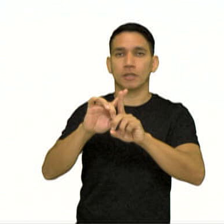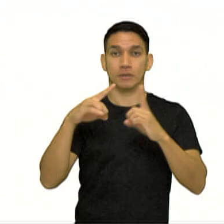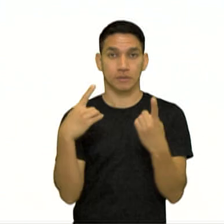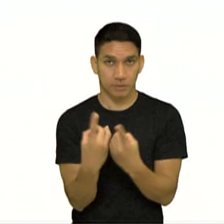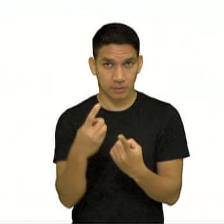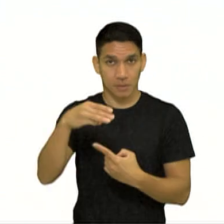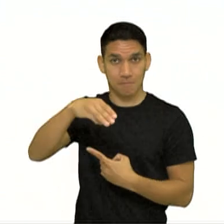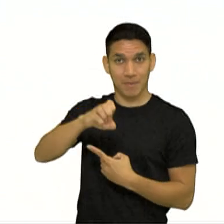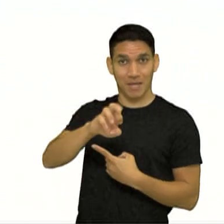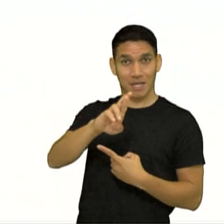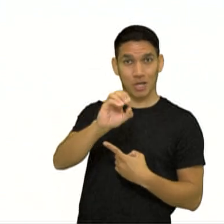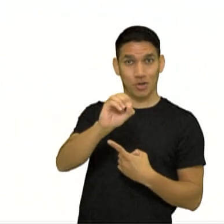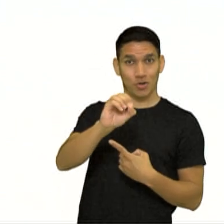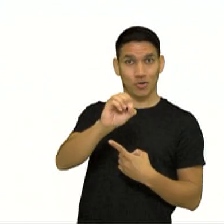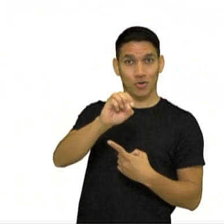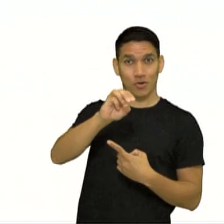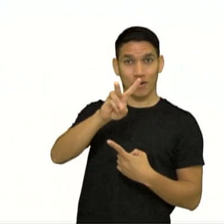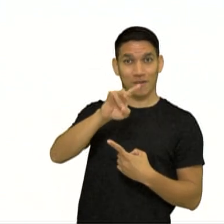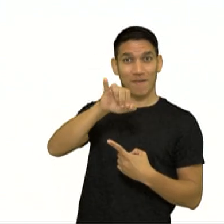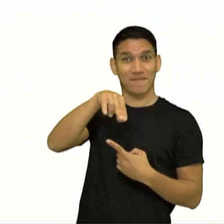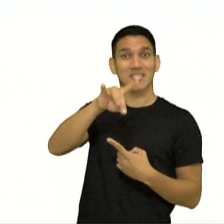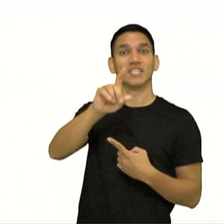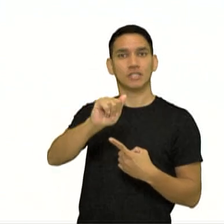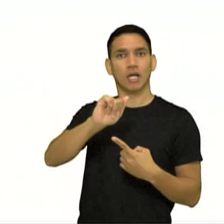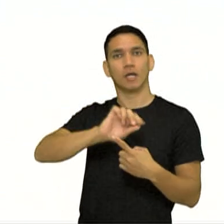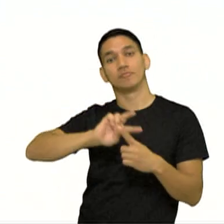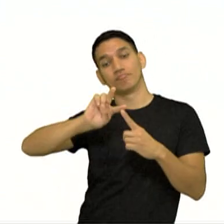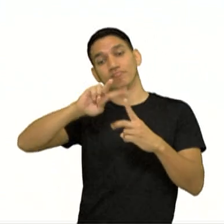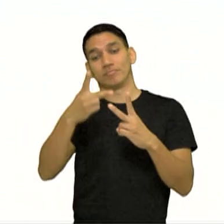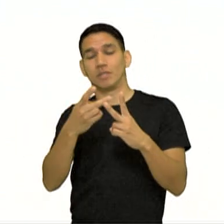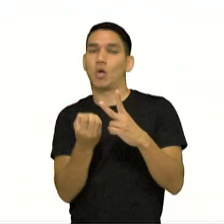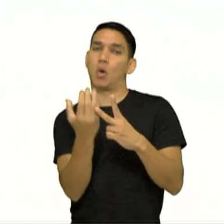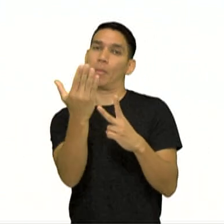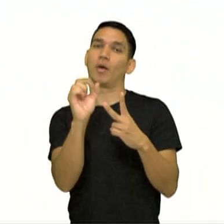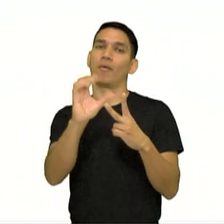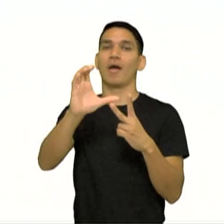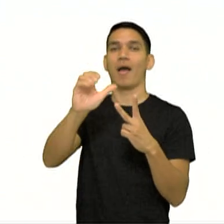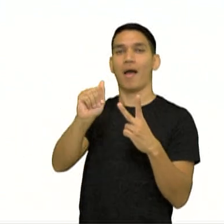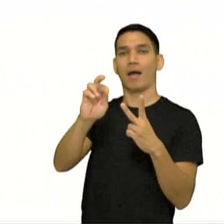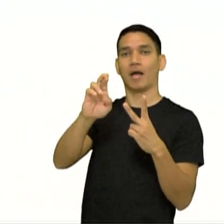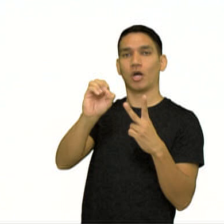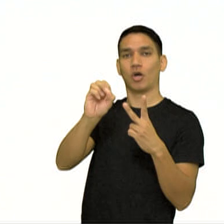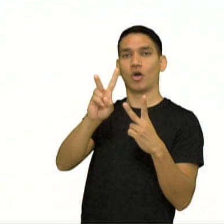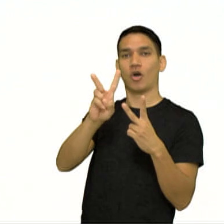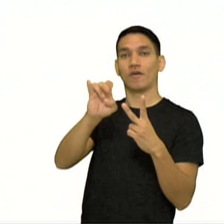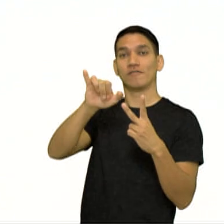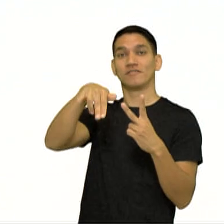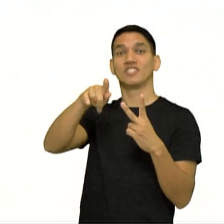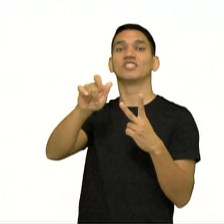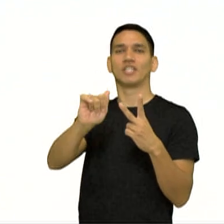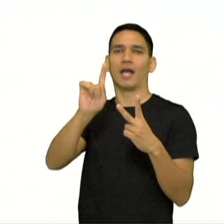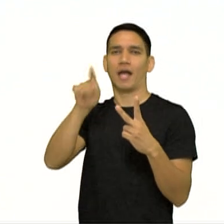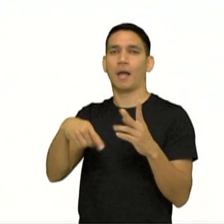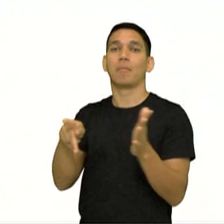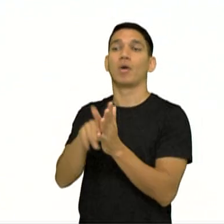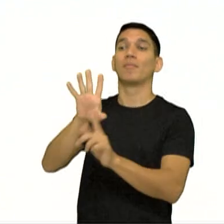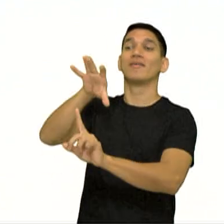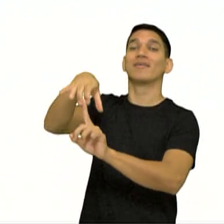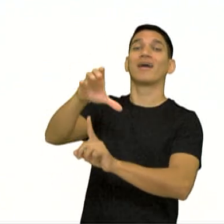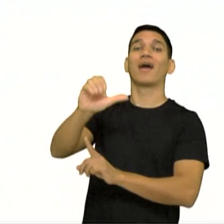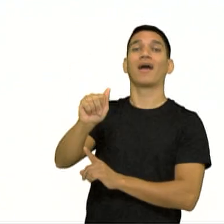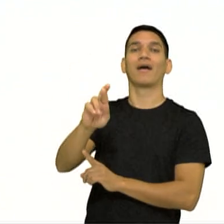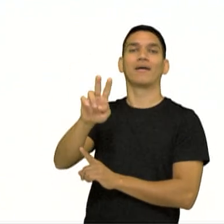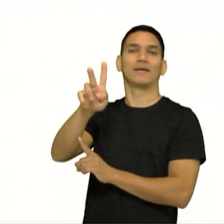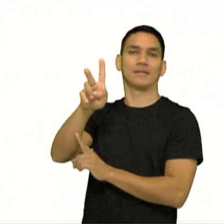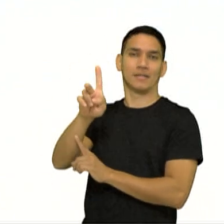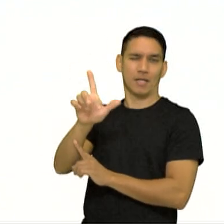dinastia Carolíngia, né? Cujo auge se deu ao reinado de Carlos Magno, né? E após a